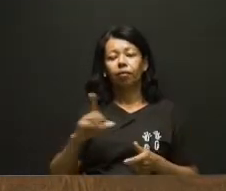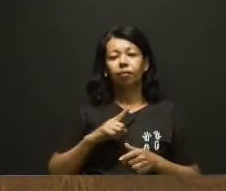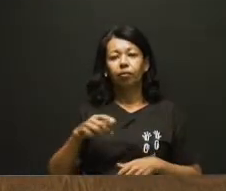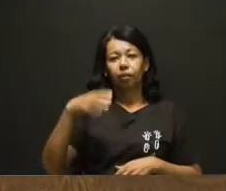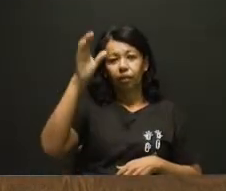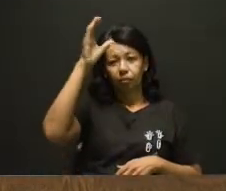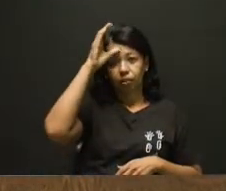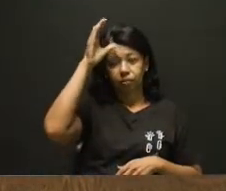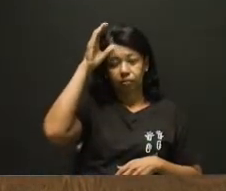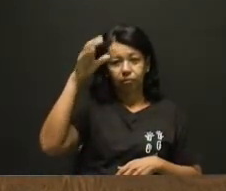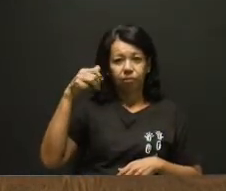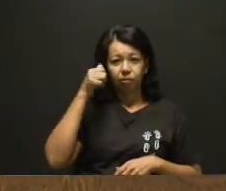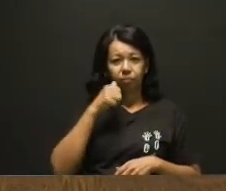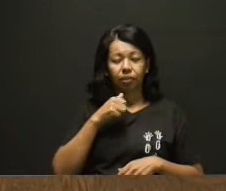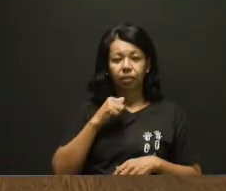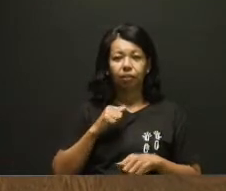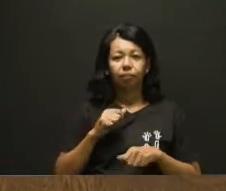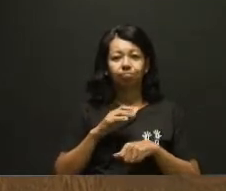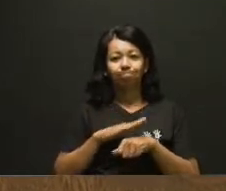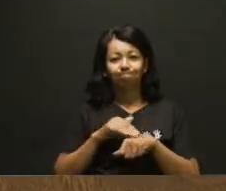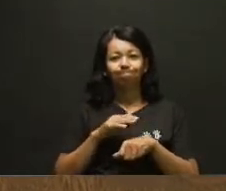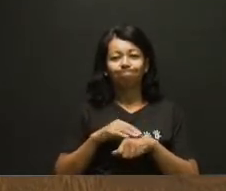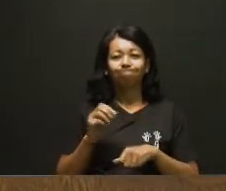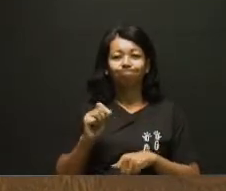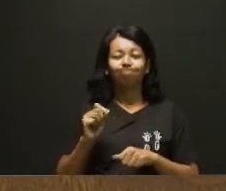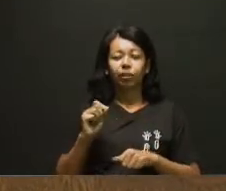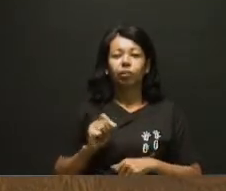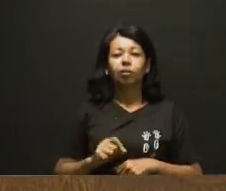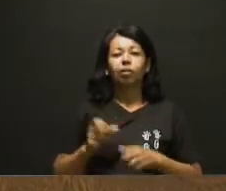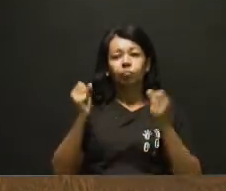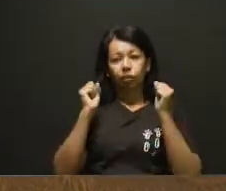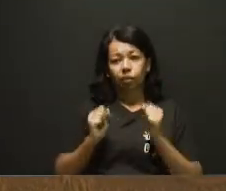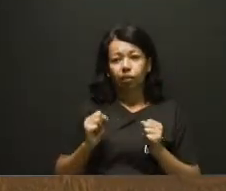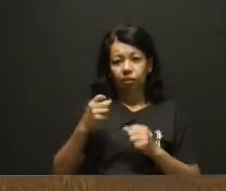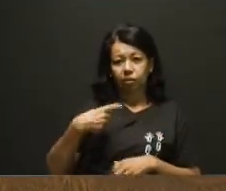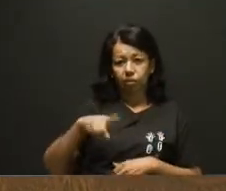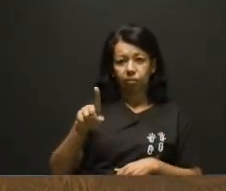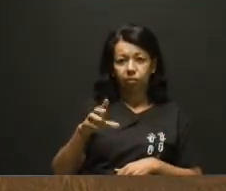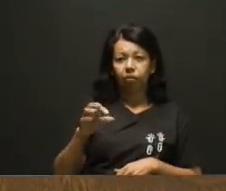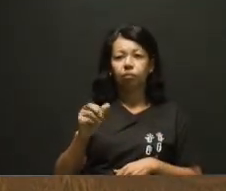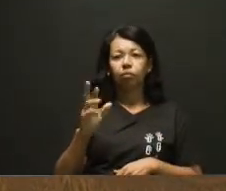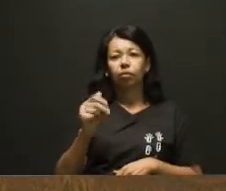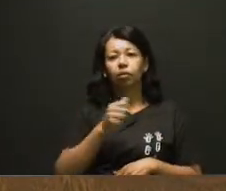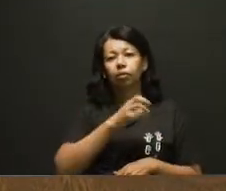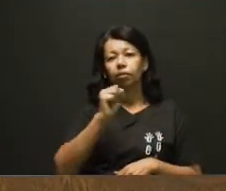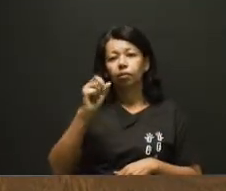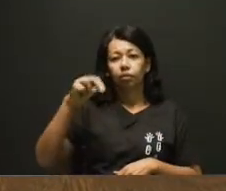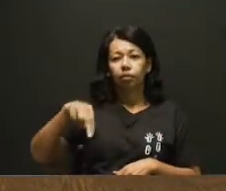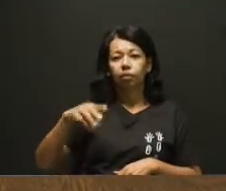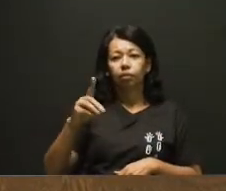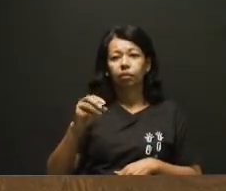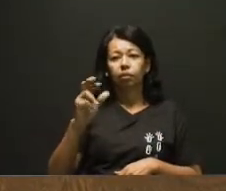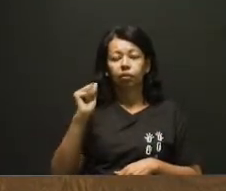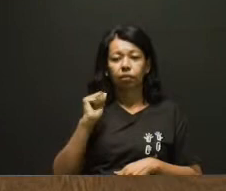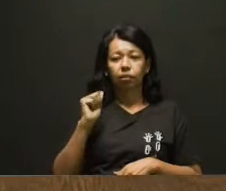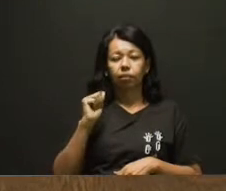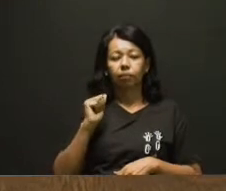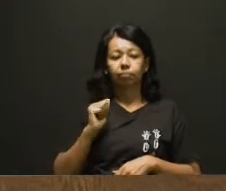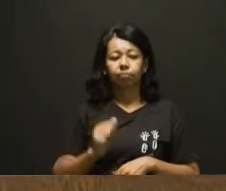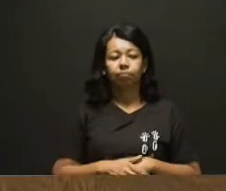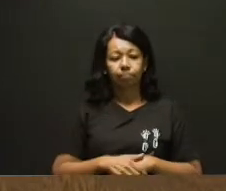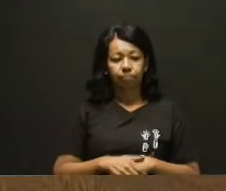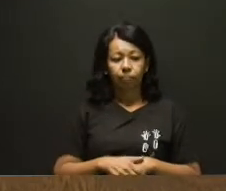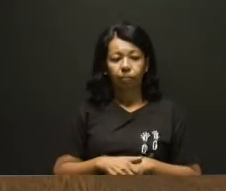sei o que é isso e me sensibilizei com isso a senhora pudesse passar para a doutora sandra que ela já tem a descrição é